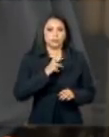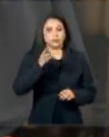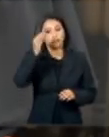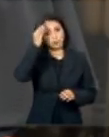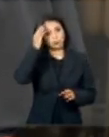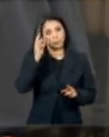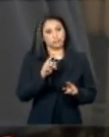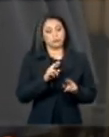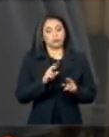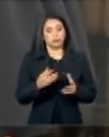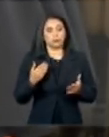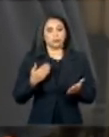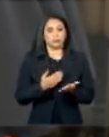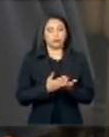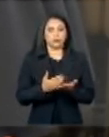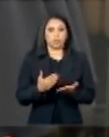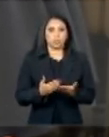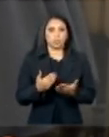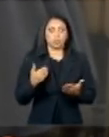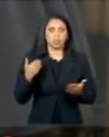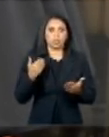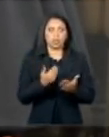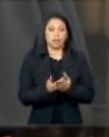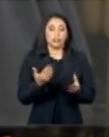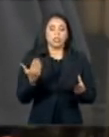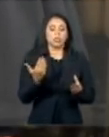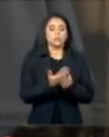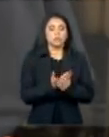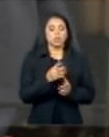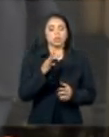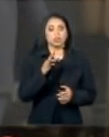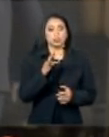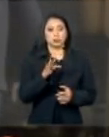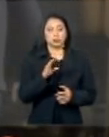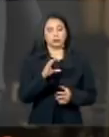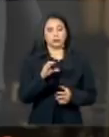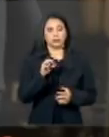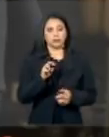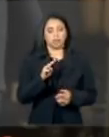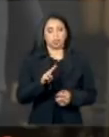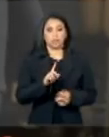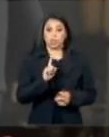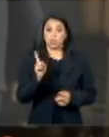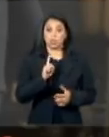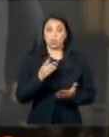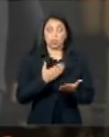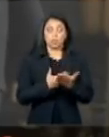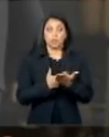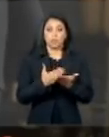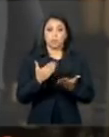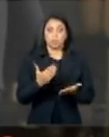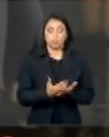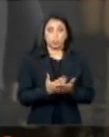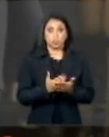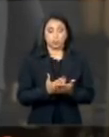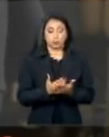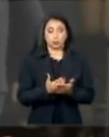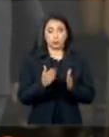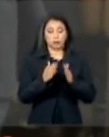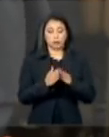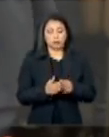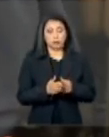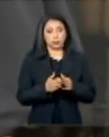começaria a contar então da homologação do tcu e não do início da percepção do benefício isso poderia gerar